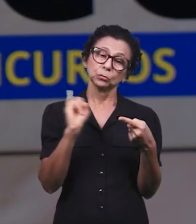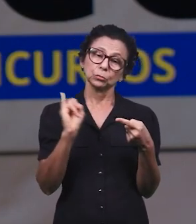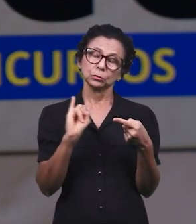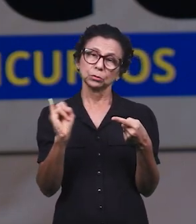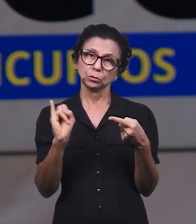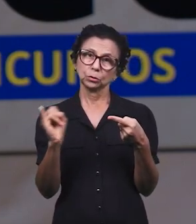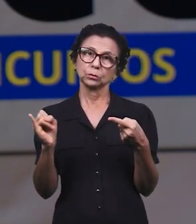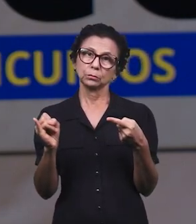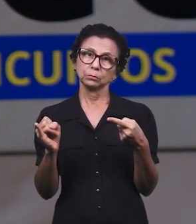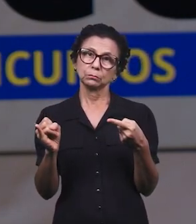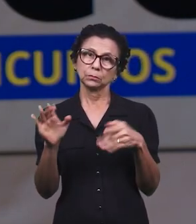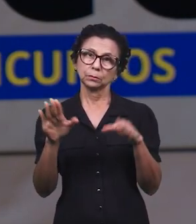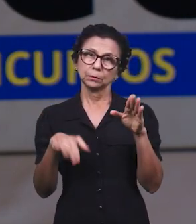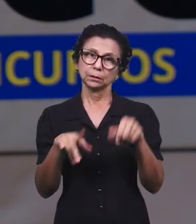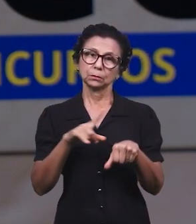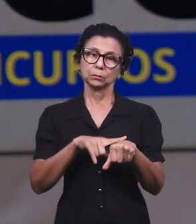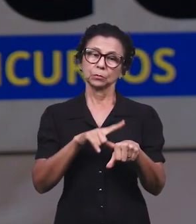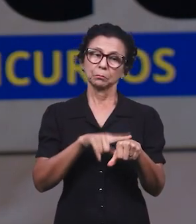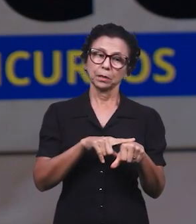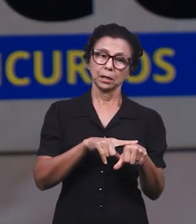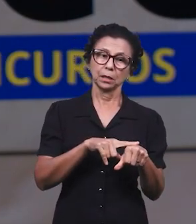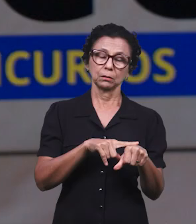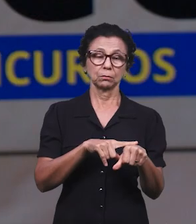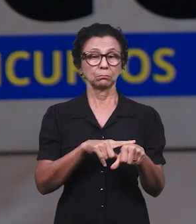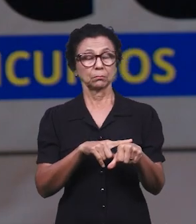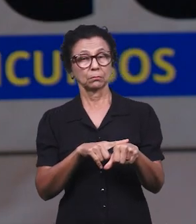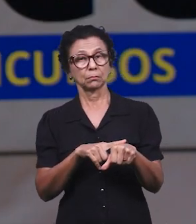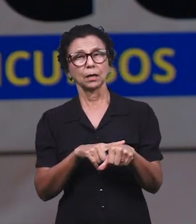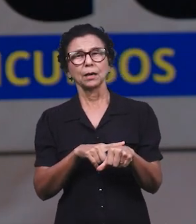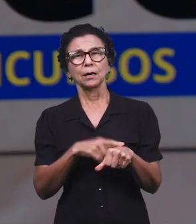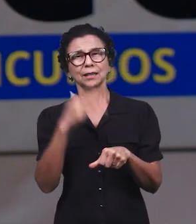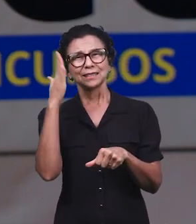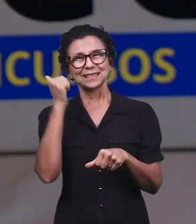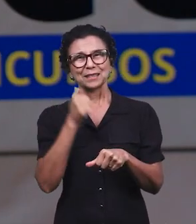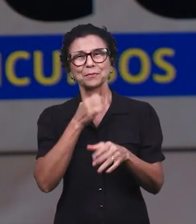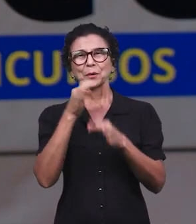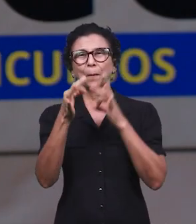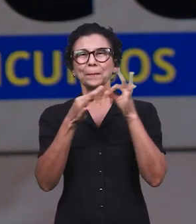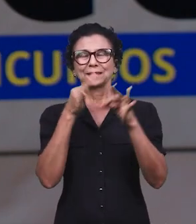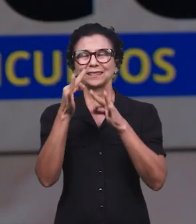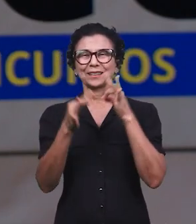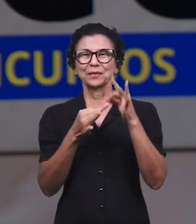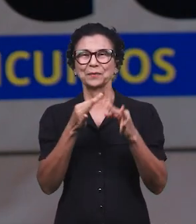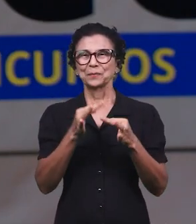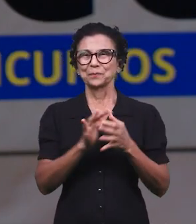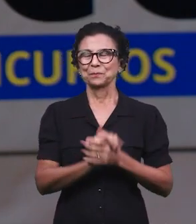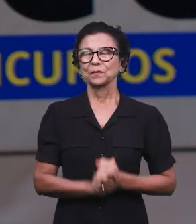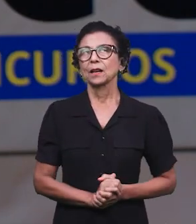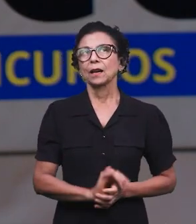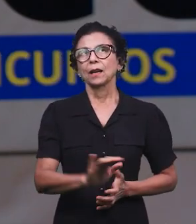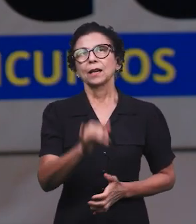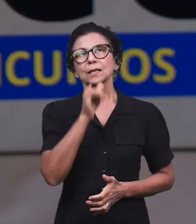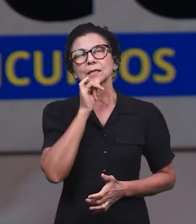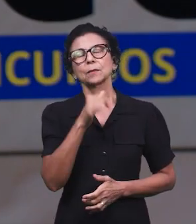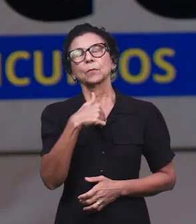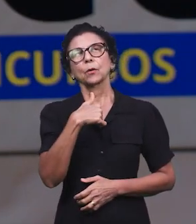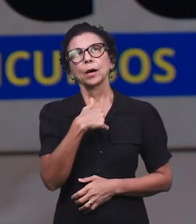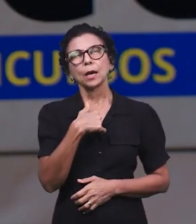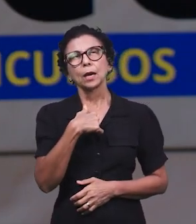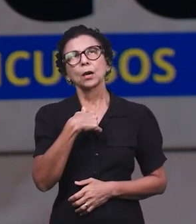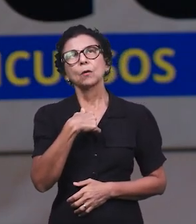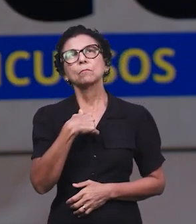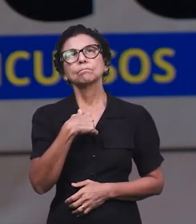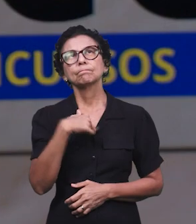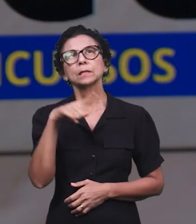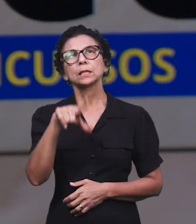determinado momento do estudo que você estiver. Mas eu queria ouvir a sua opinião ao término do nosso programa aqui. Olha, eu decidi que